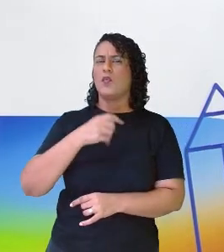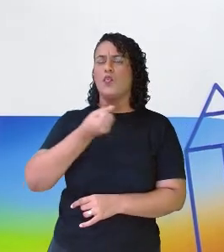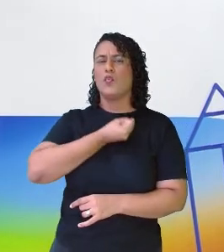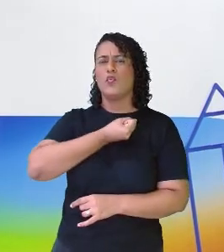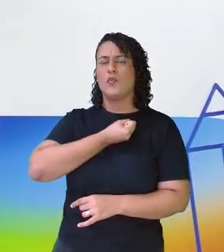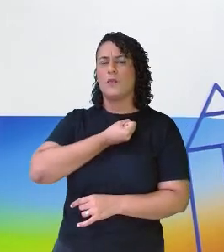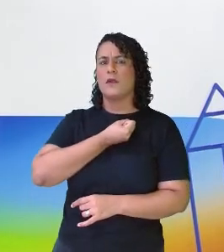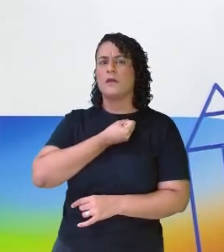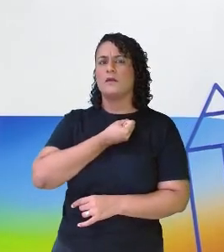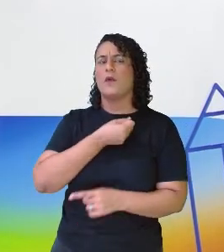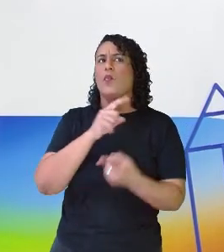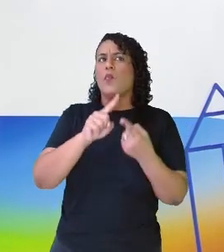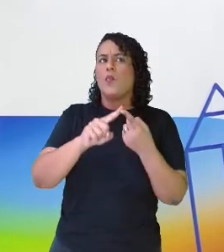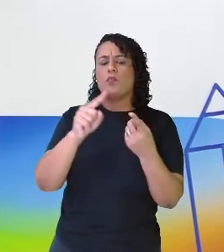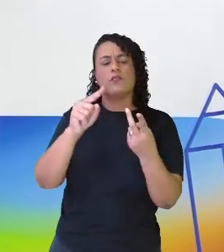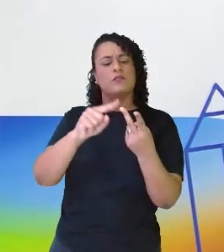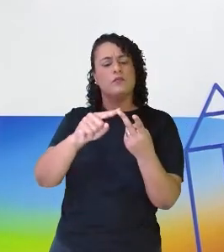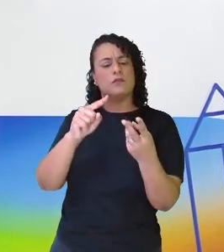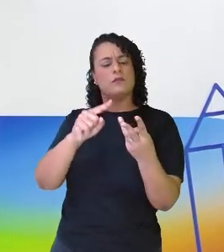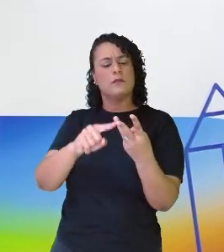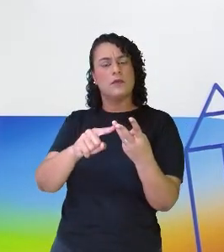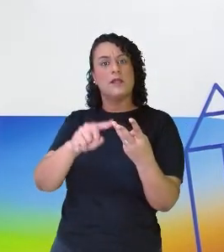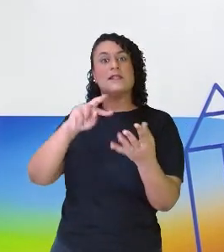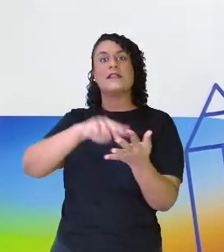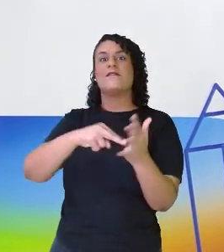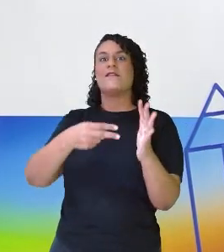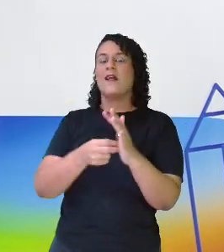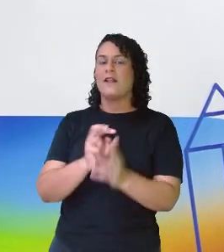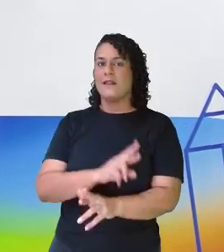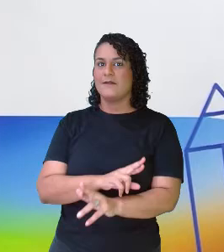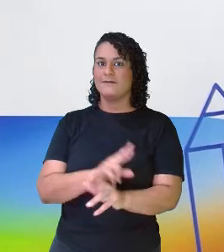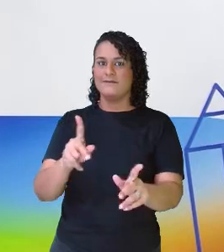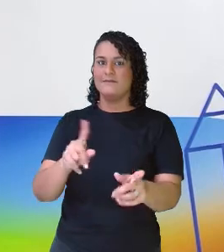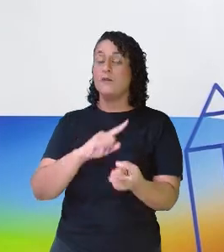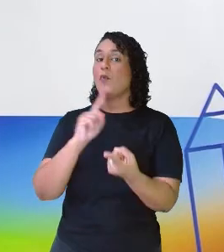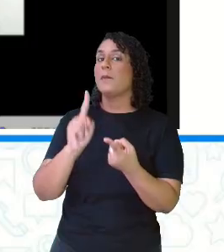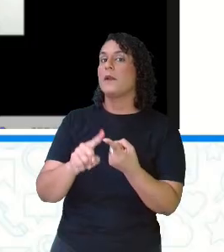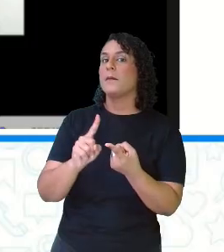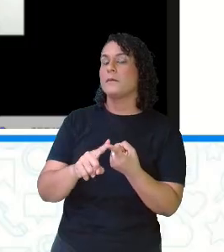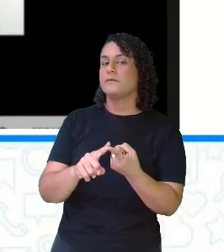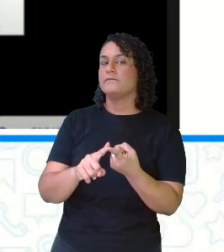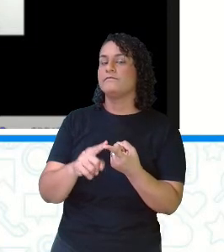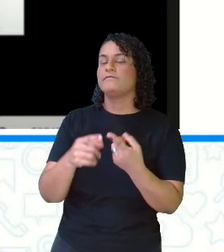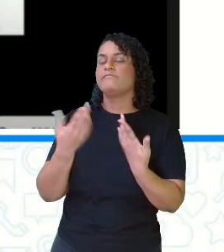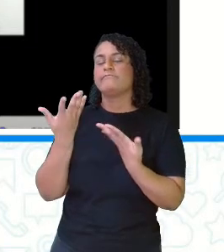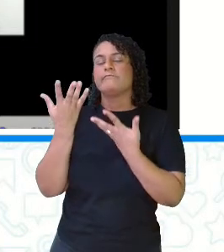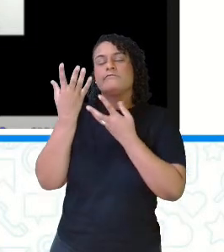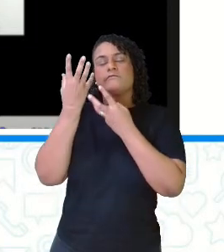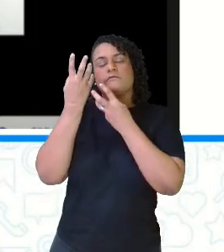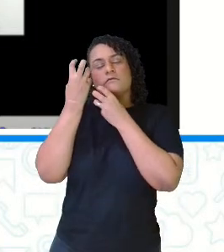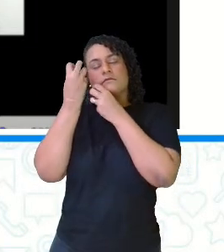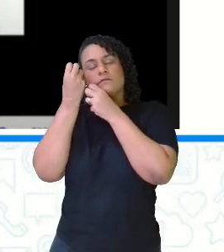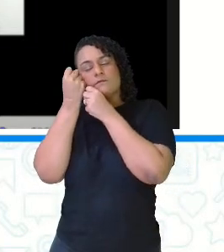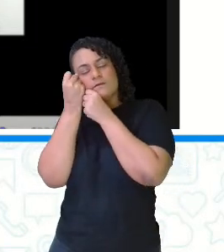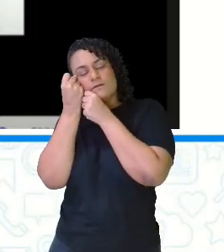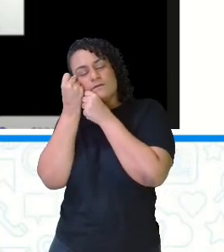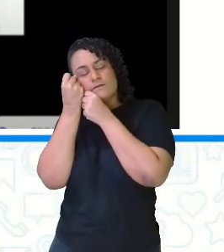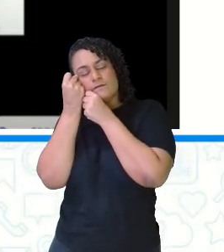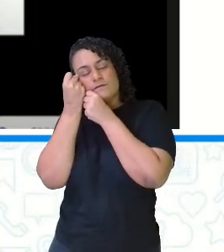um significado diferente que eles estão dando para dormir. Olha só. O primeiro, descansar em estado de